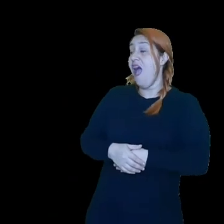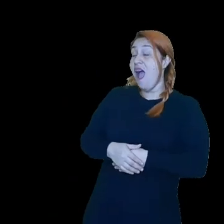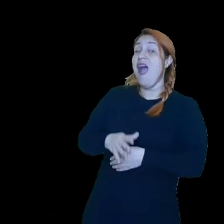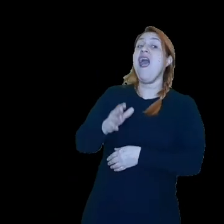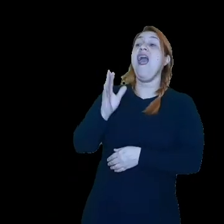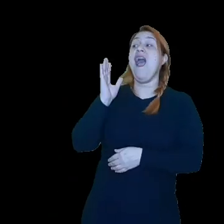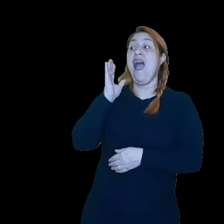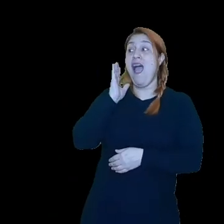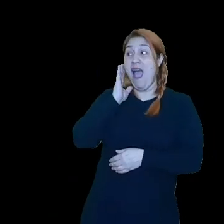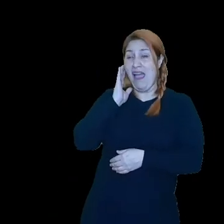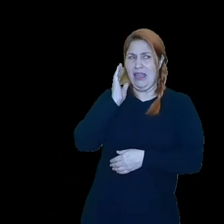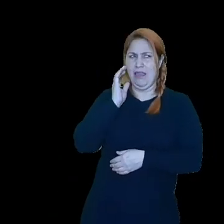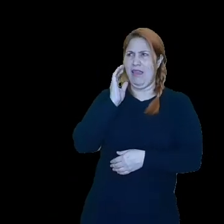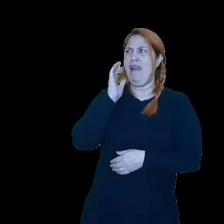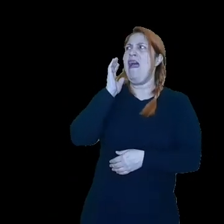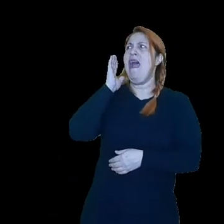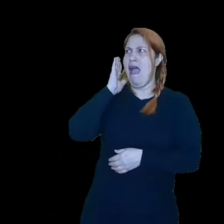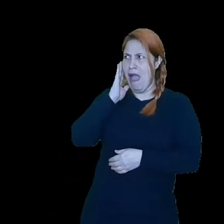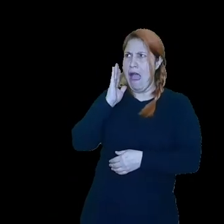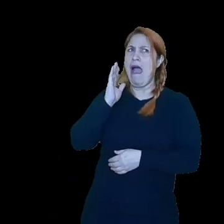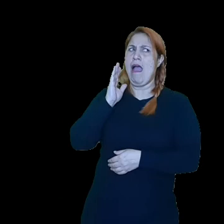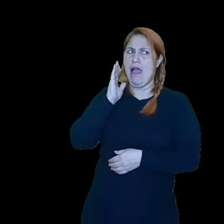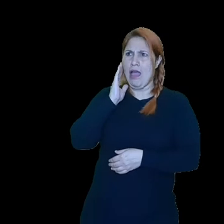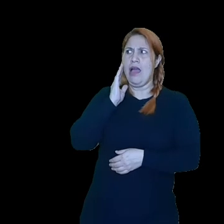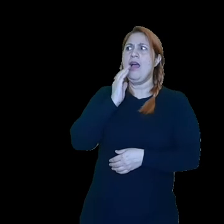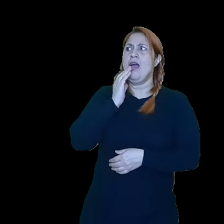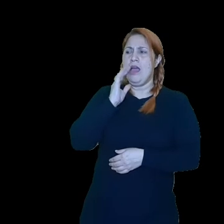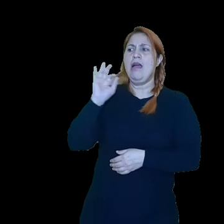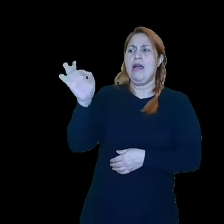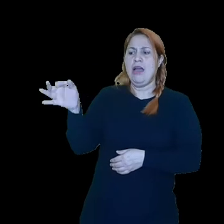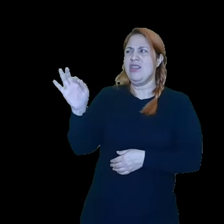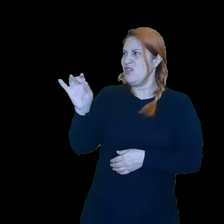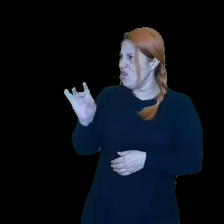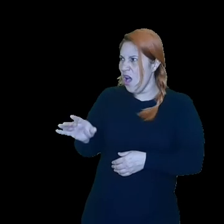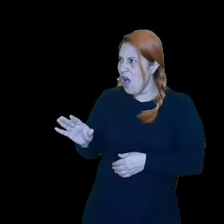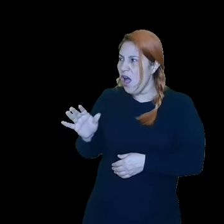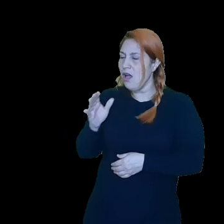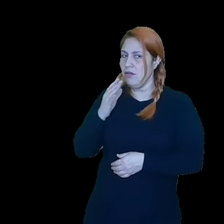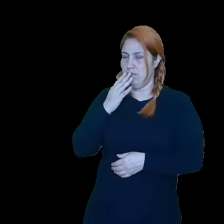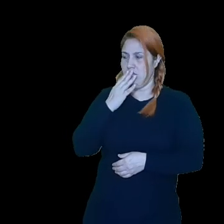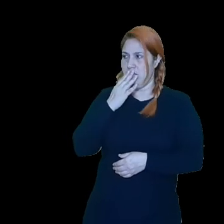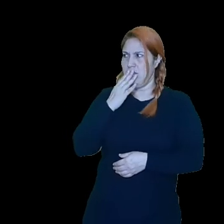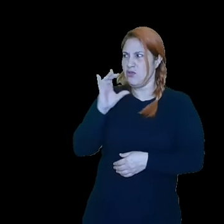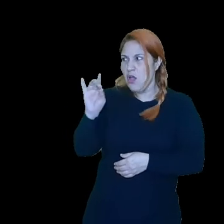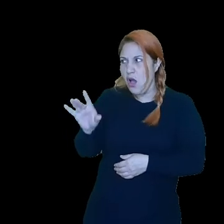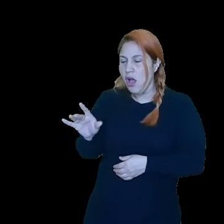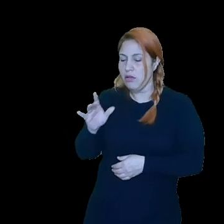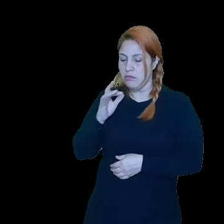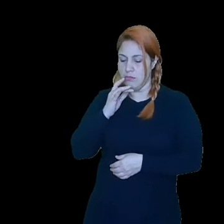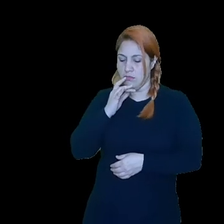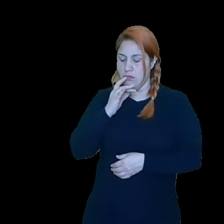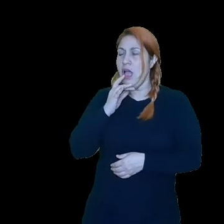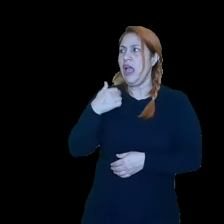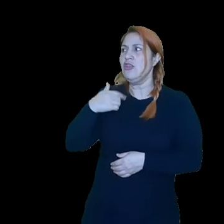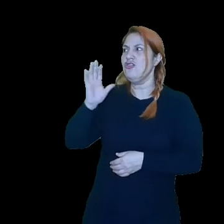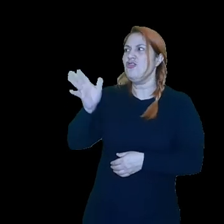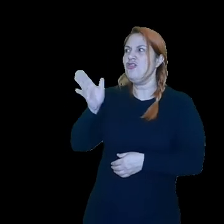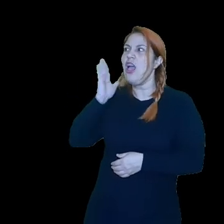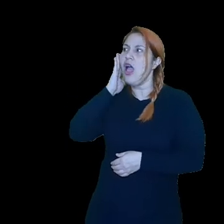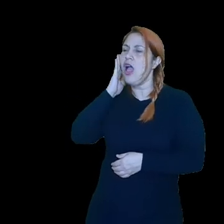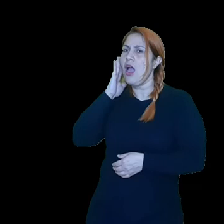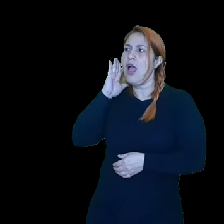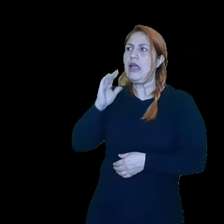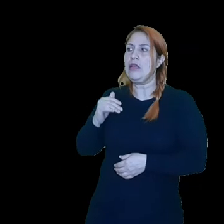sempre a Maria Angola. É só isso? Mas isso eu já sabia. E num piscar